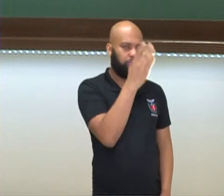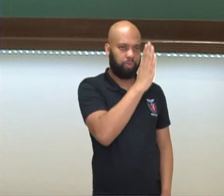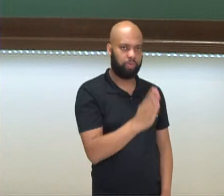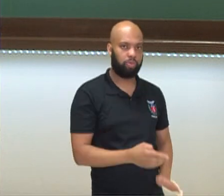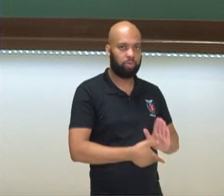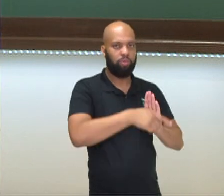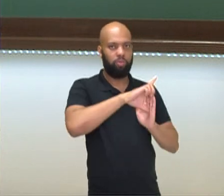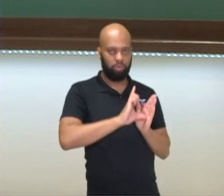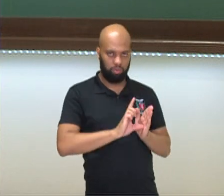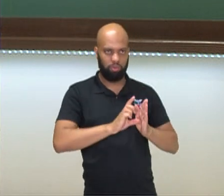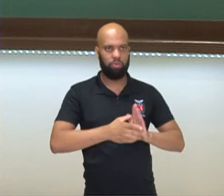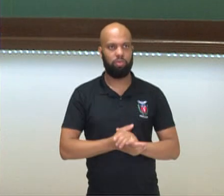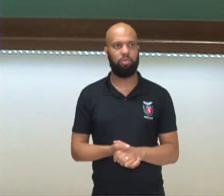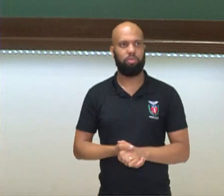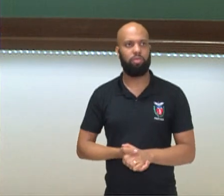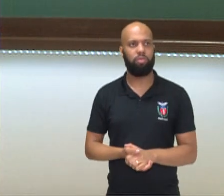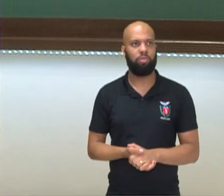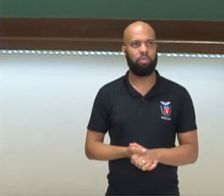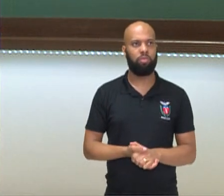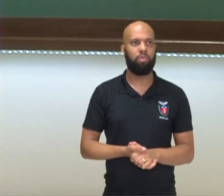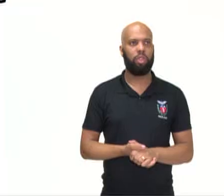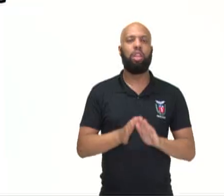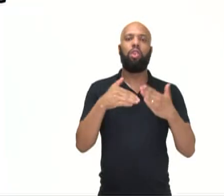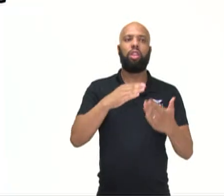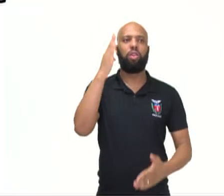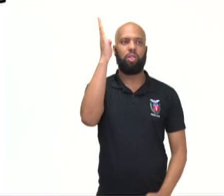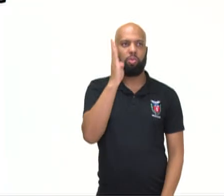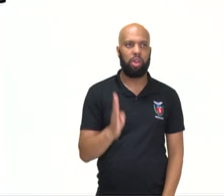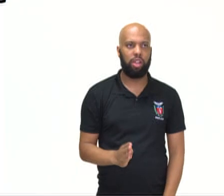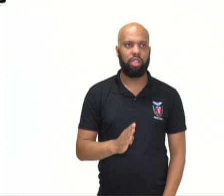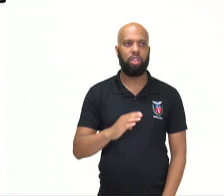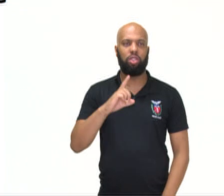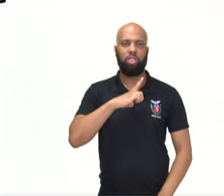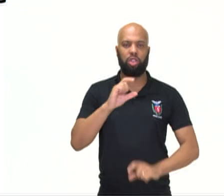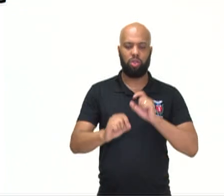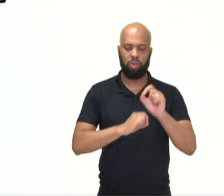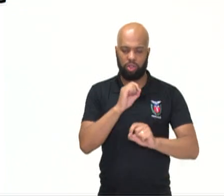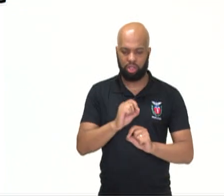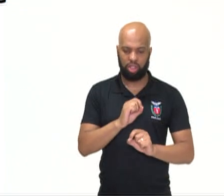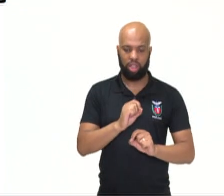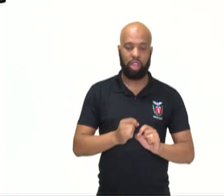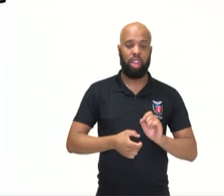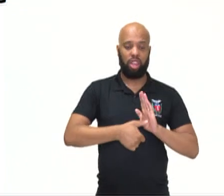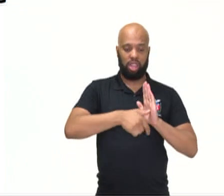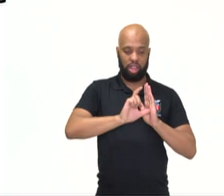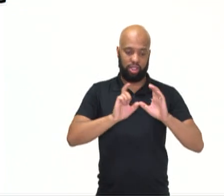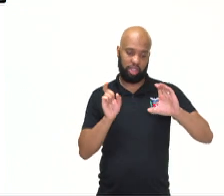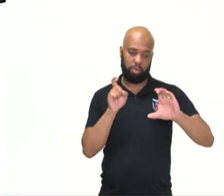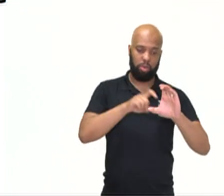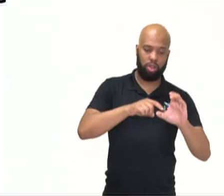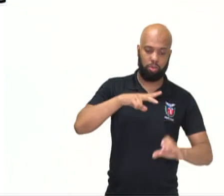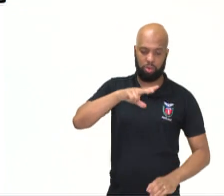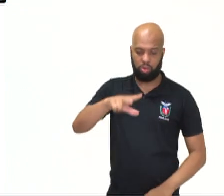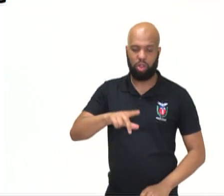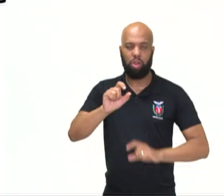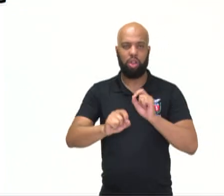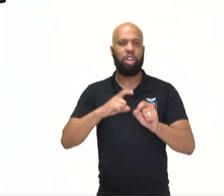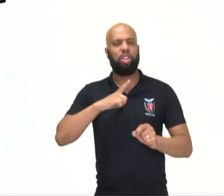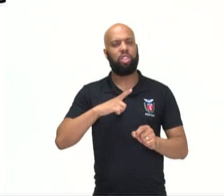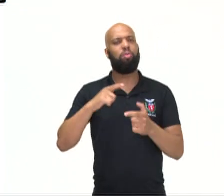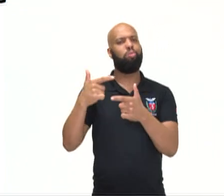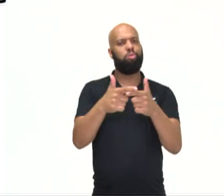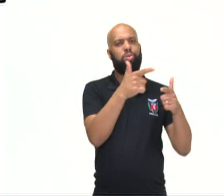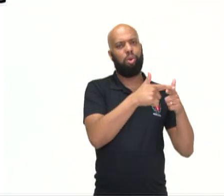era o Brasil colônia. No Brasil, a colônia portuguesa ela foi alvo, então, de constantes